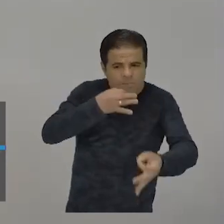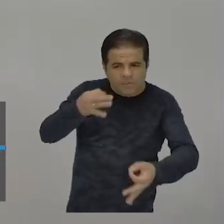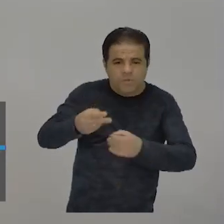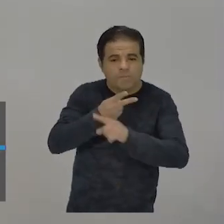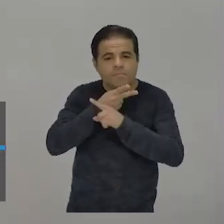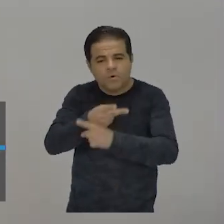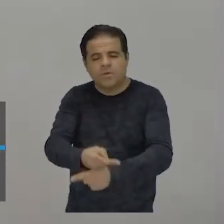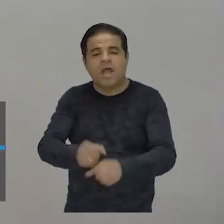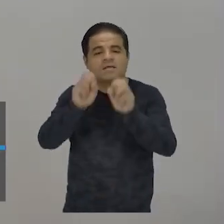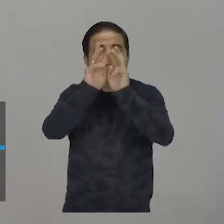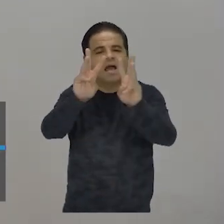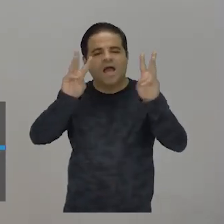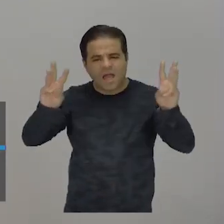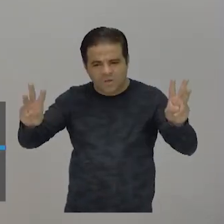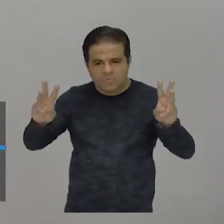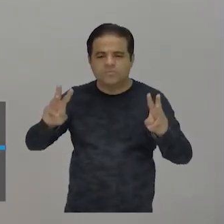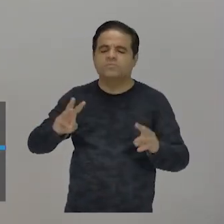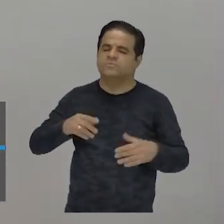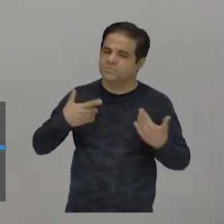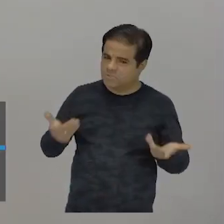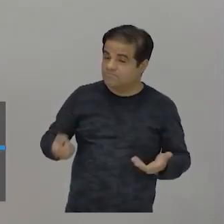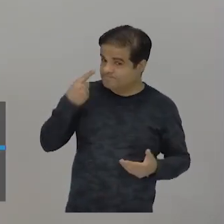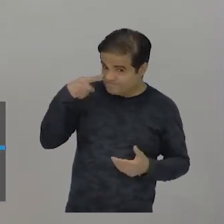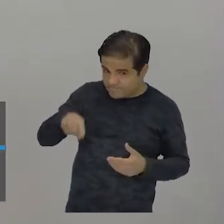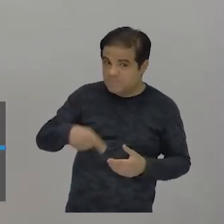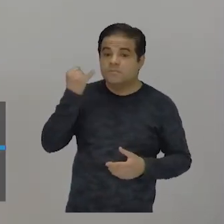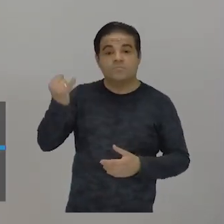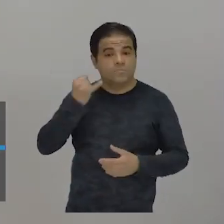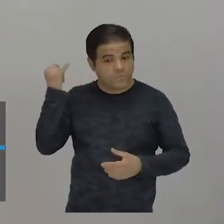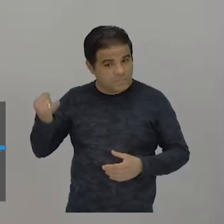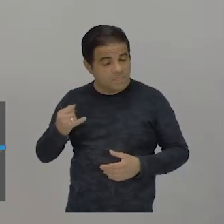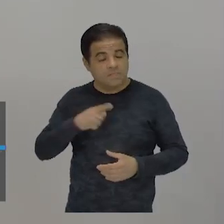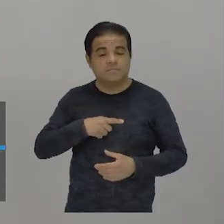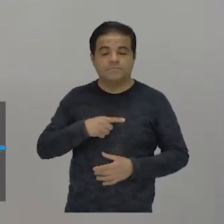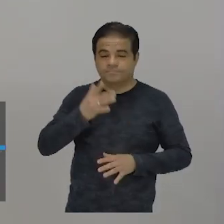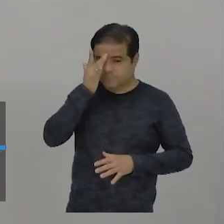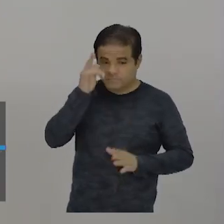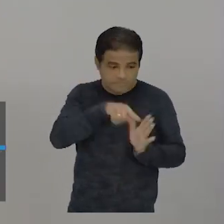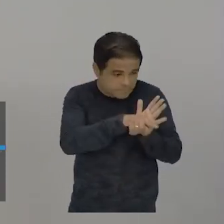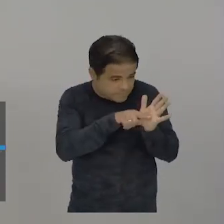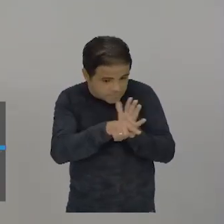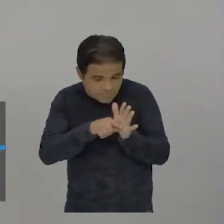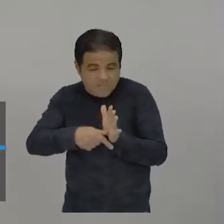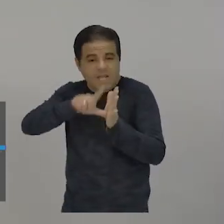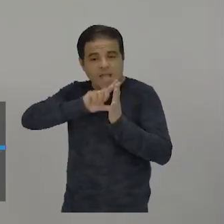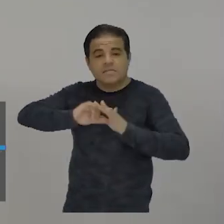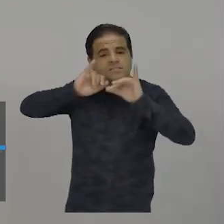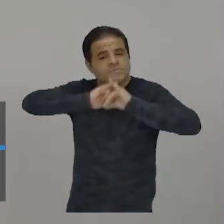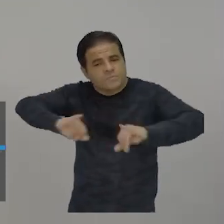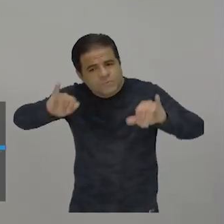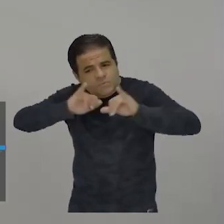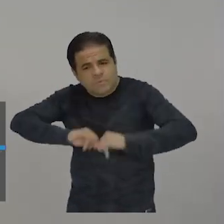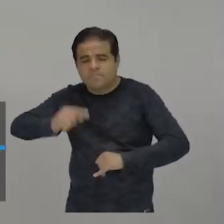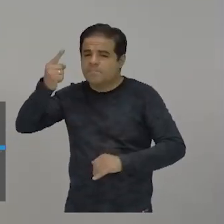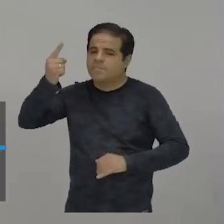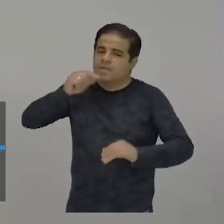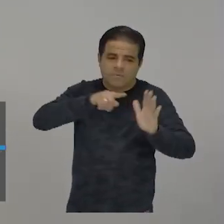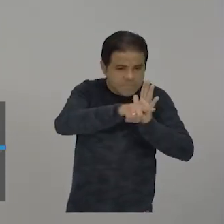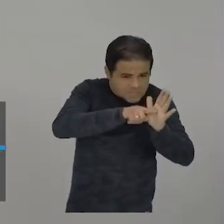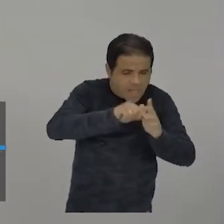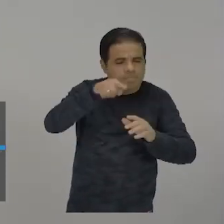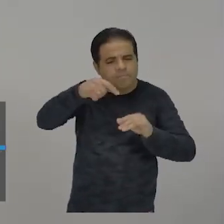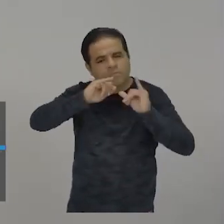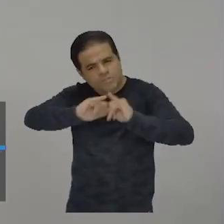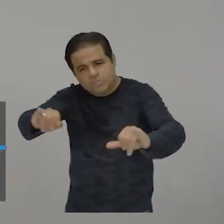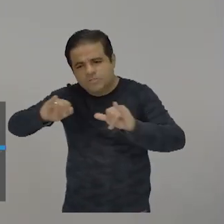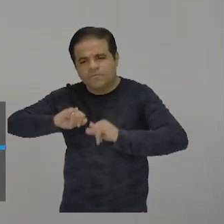procurar no site do Ministério da Saúde, é importante, assim, pesquisar mesmo antes de ficar divulgando qualquer informação. Mas era só